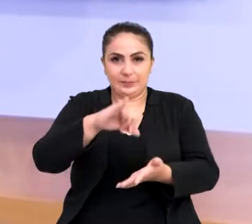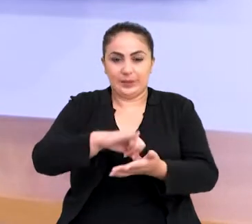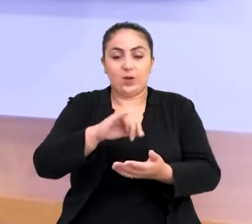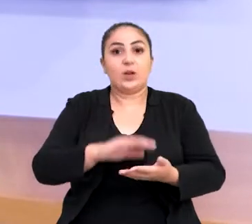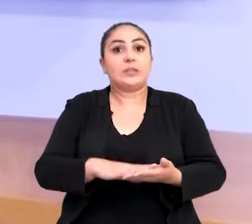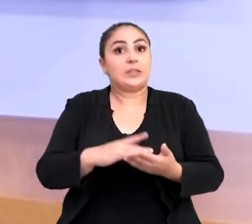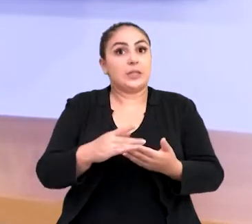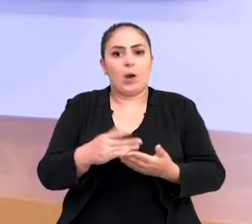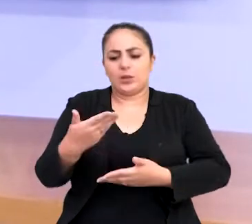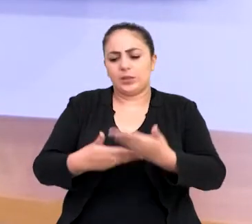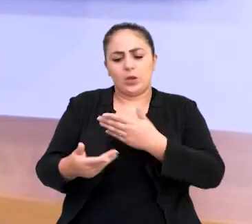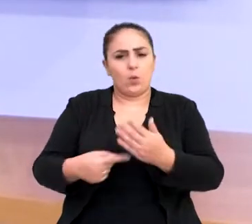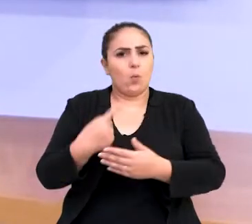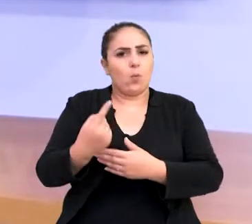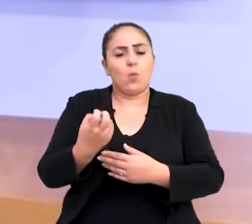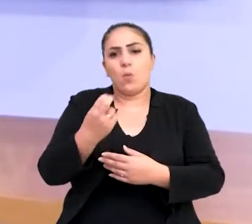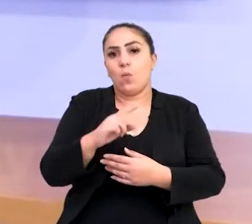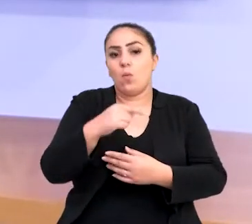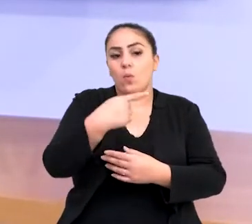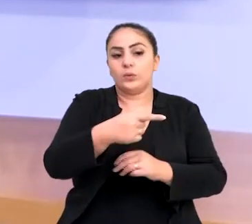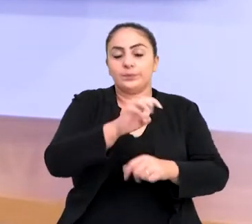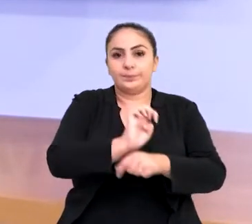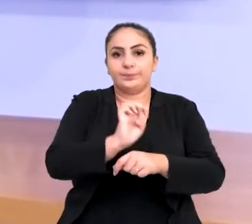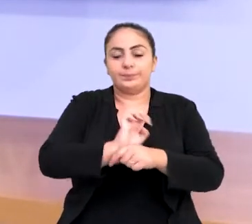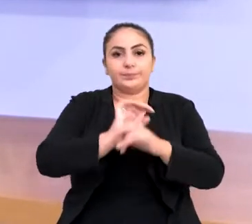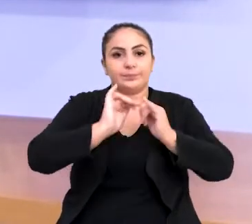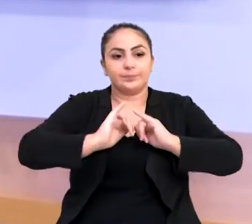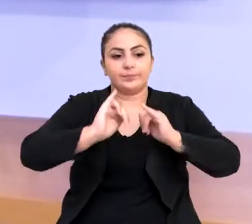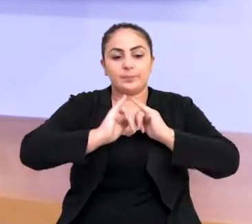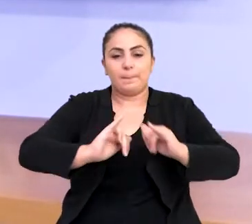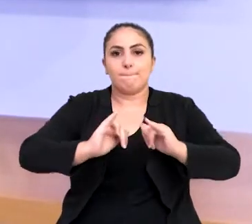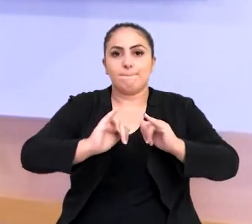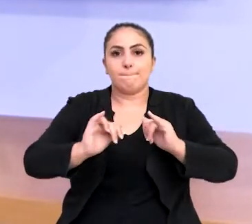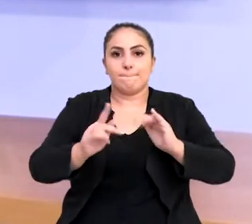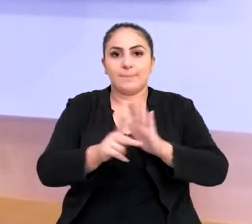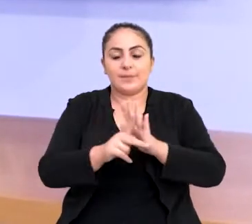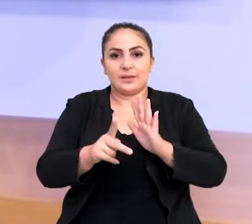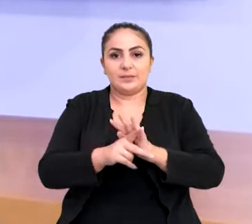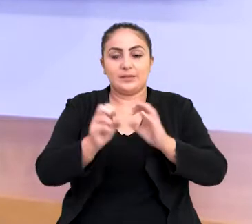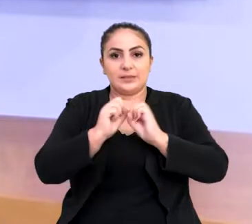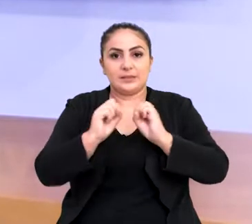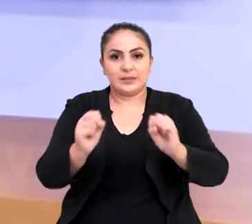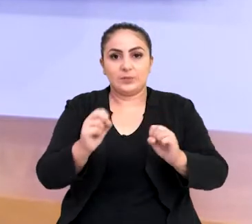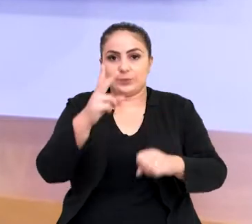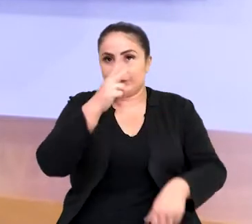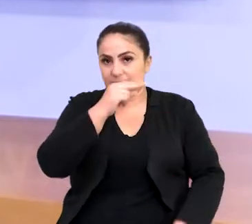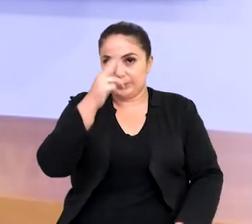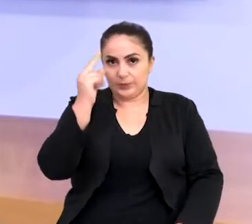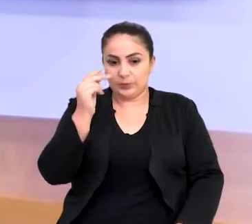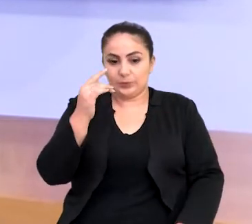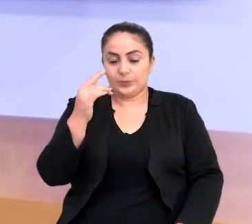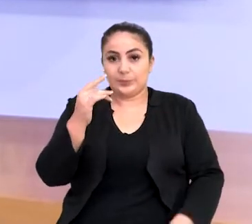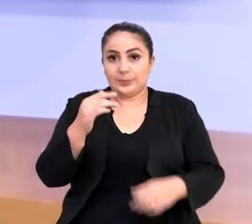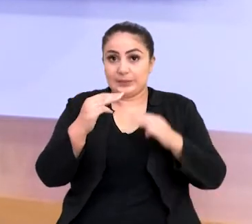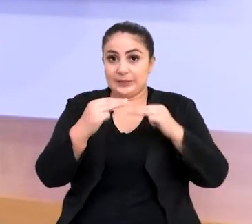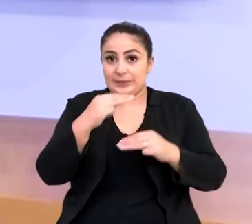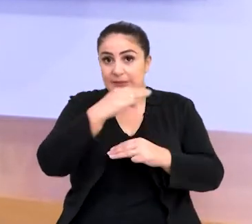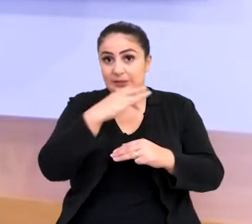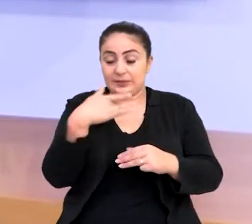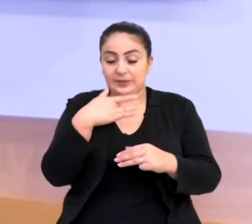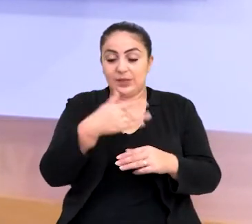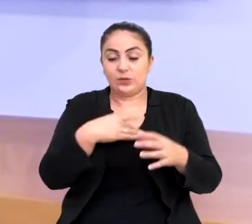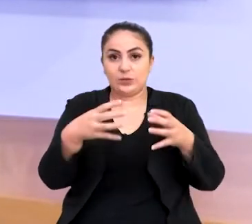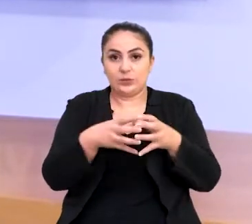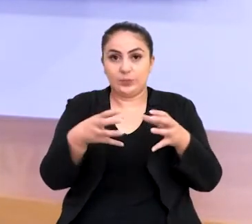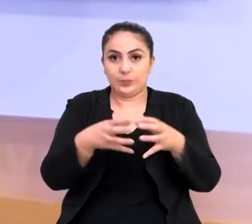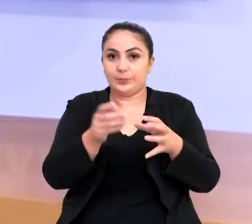sem privilegiar um ou outro estado. A informação foi divulgada pelo secretário executivo do Ministério da